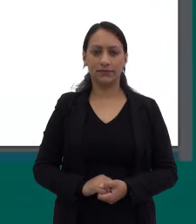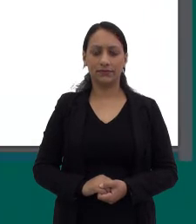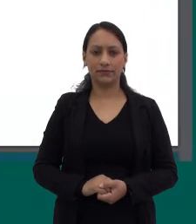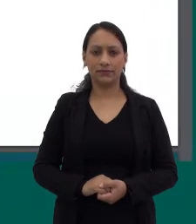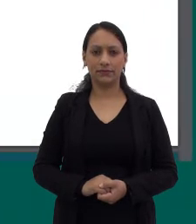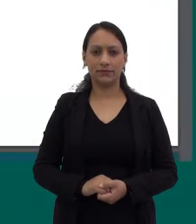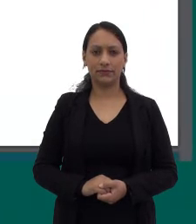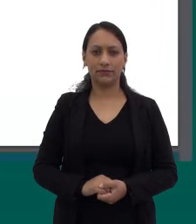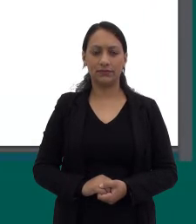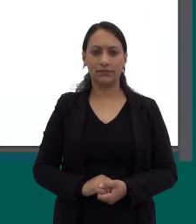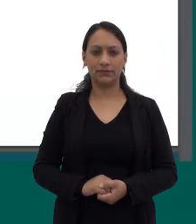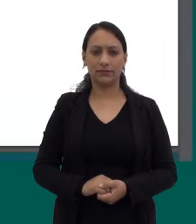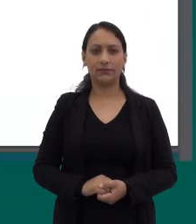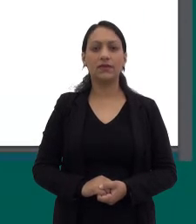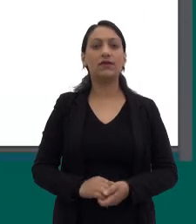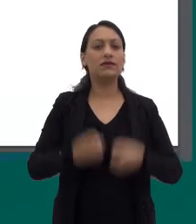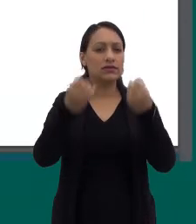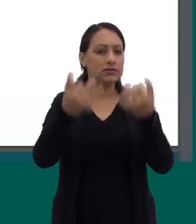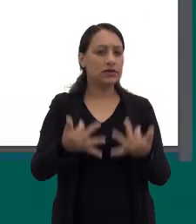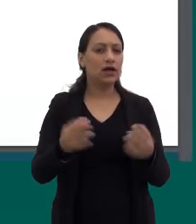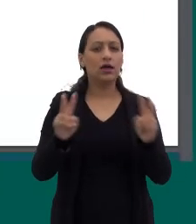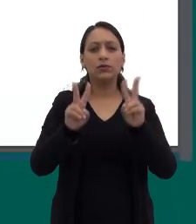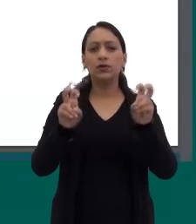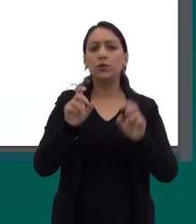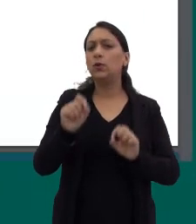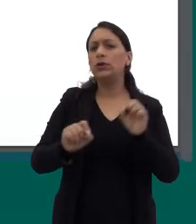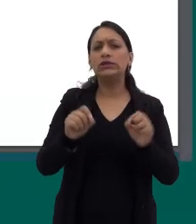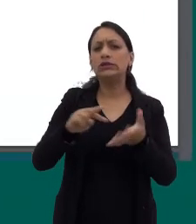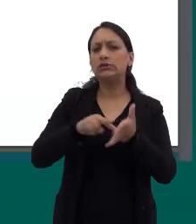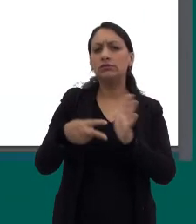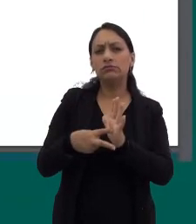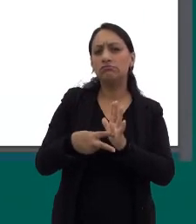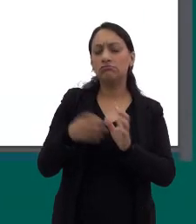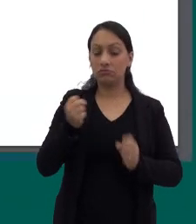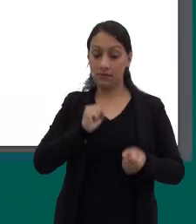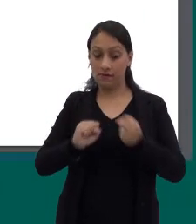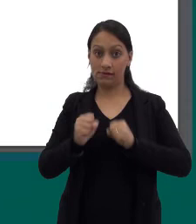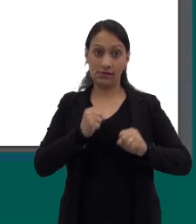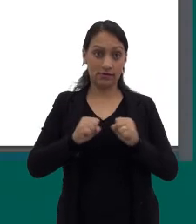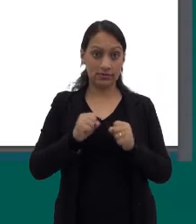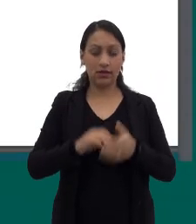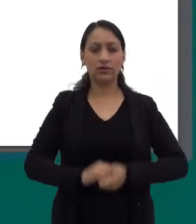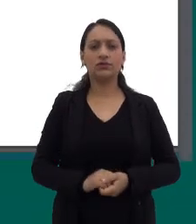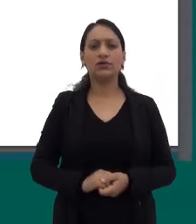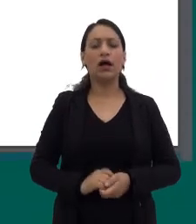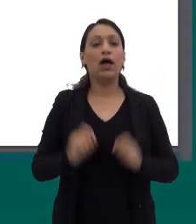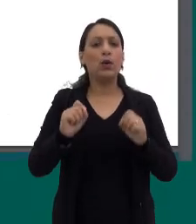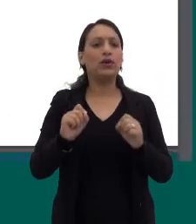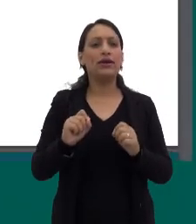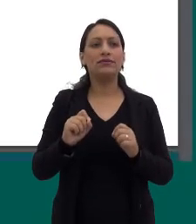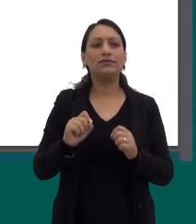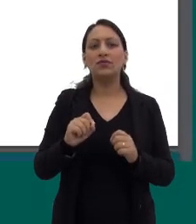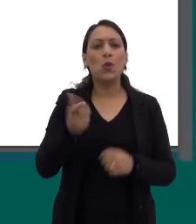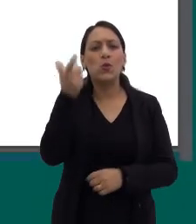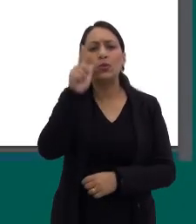Então, eu vou ler um pouquinho aqui sobre o que é a ansiedade, né? É aquilo que não te deixa dormir, pelo menos não direito,